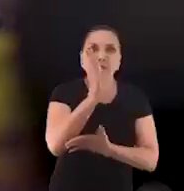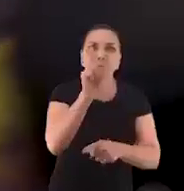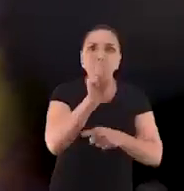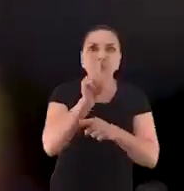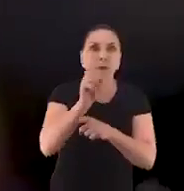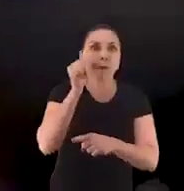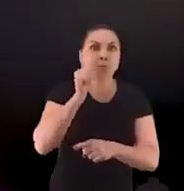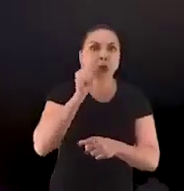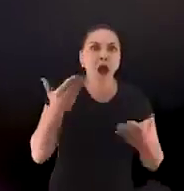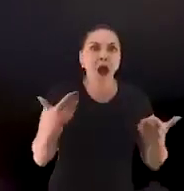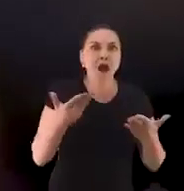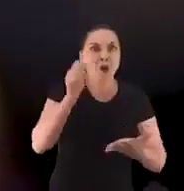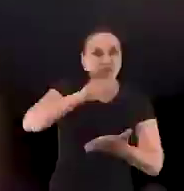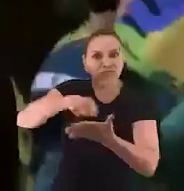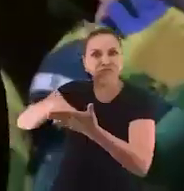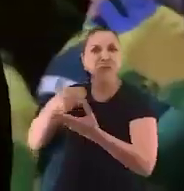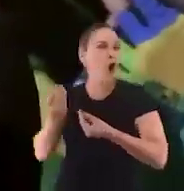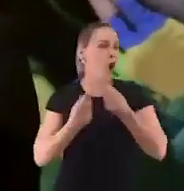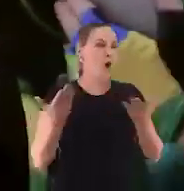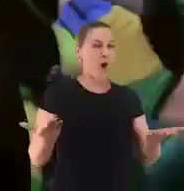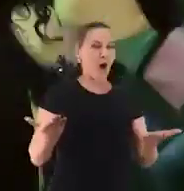de proteção para as mulheres.